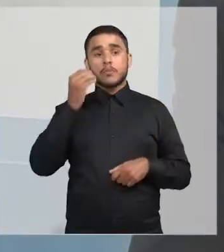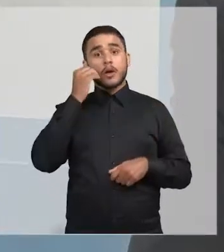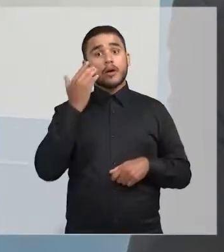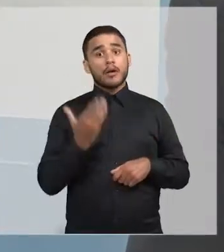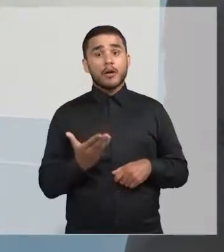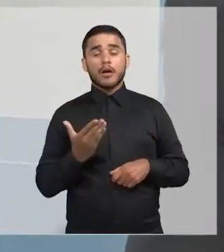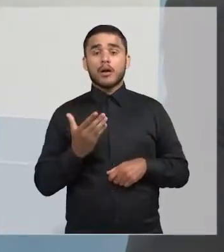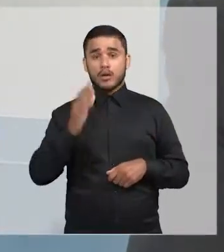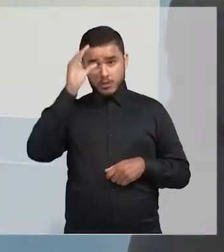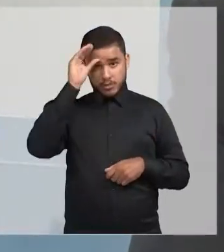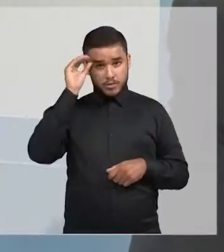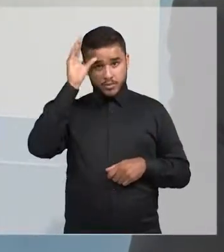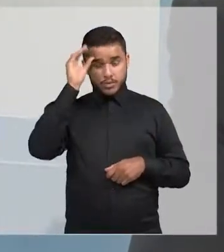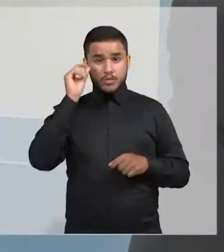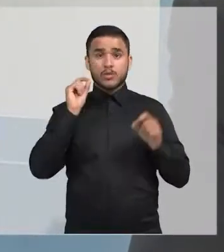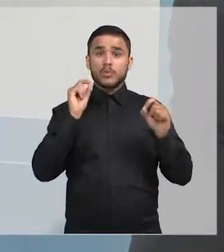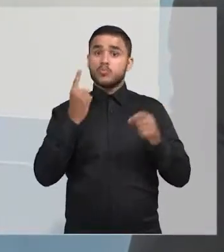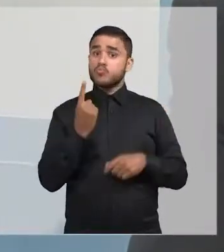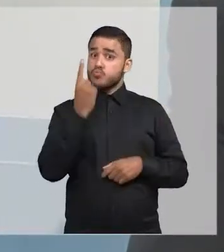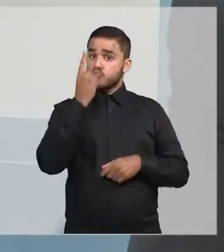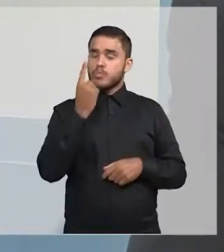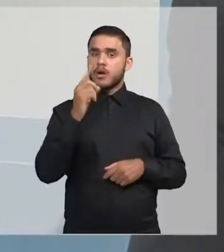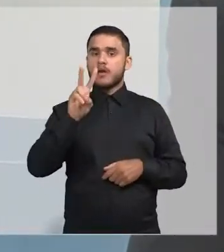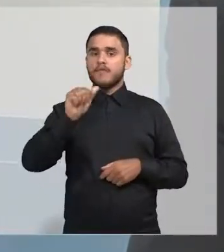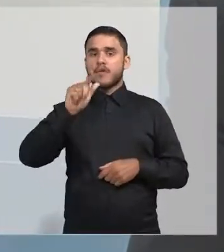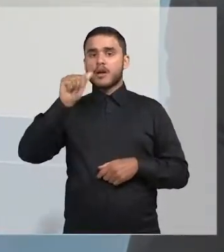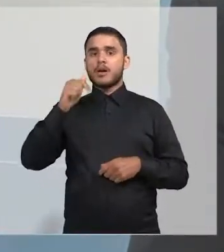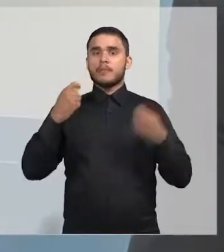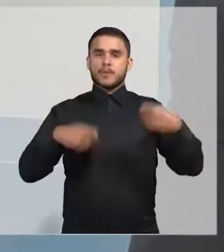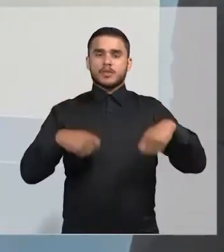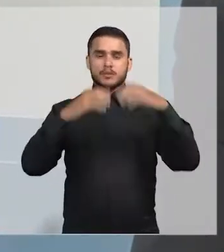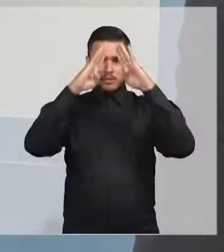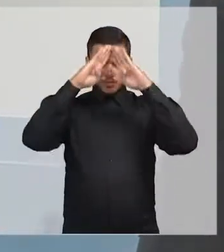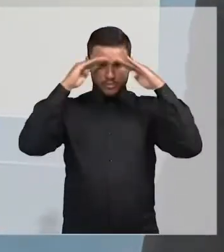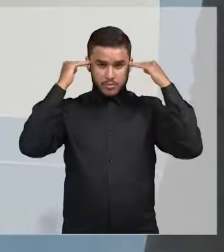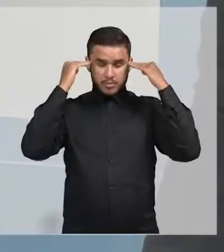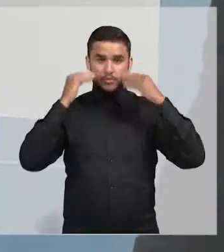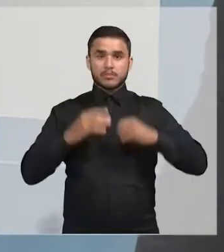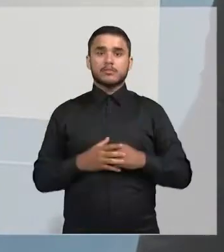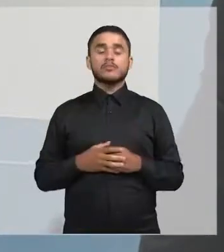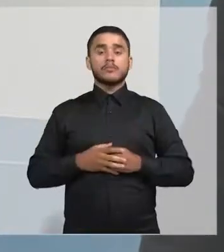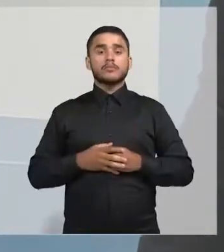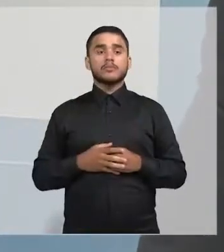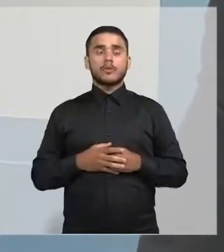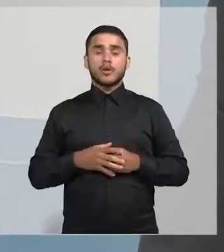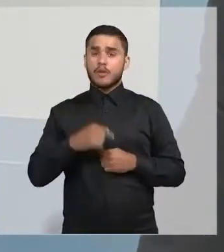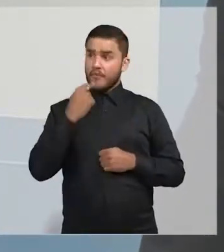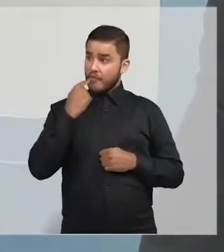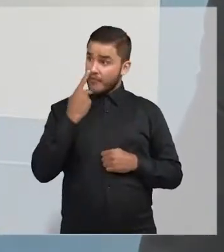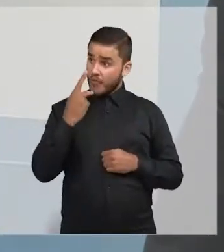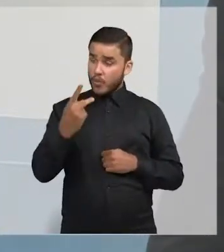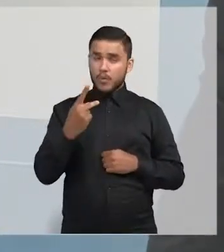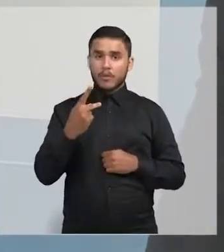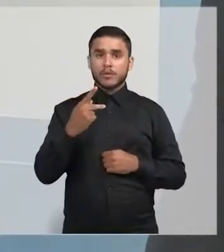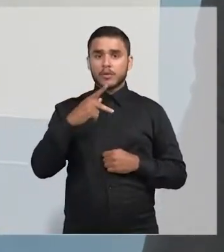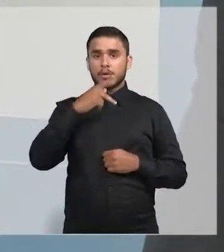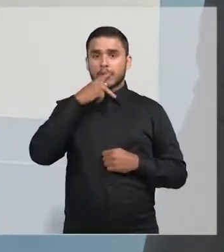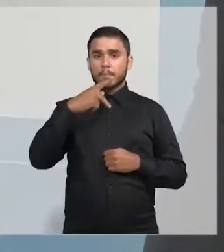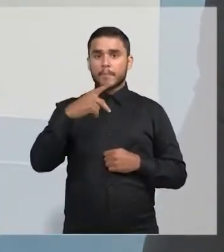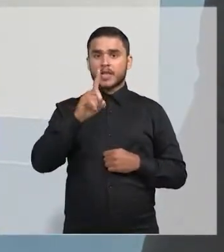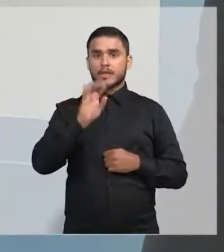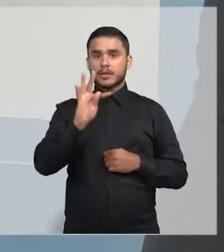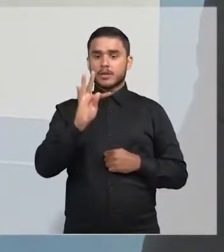Camilo, uma das vagas... Tinha que ser do Eunício. Tinha que ser do Eunício, e ele retirou a possibilidade do PDT ter 2